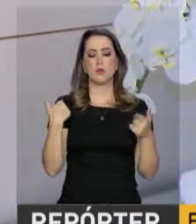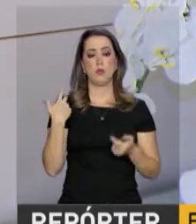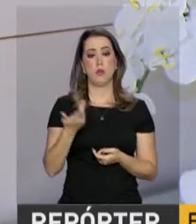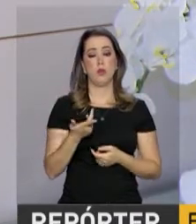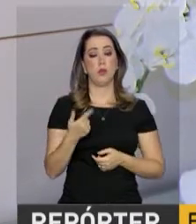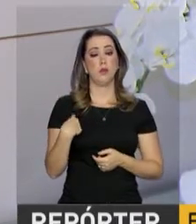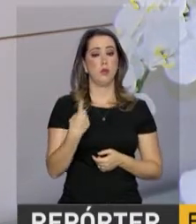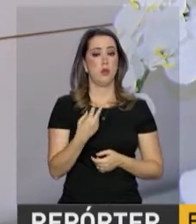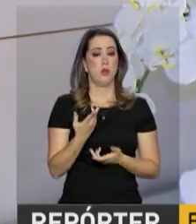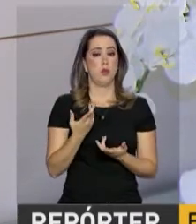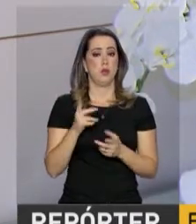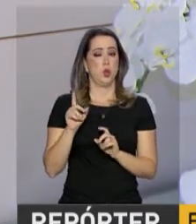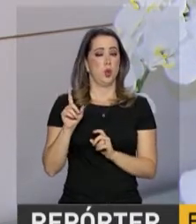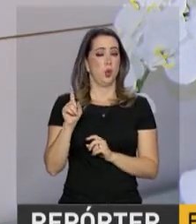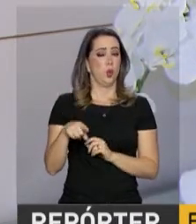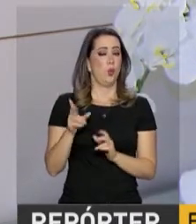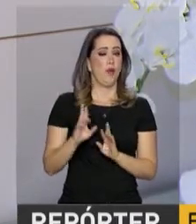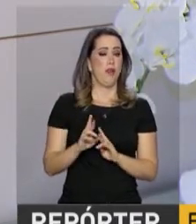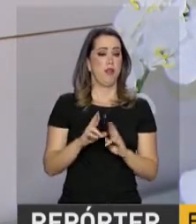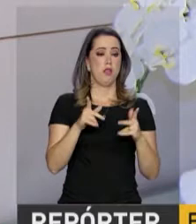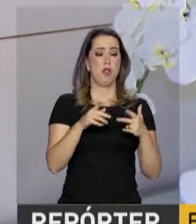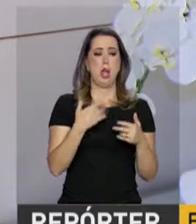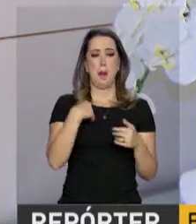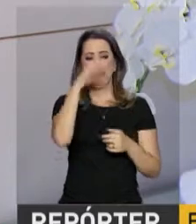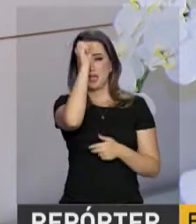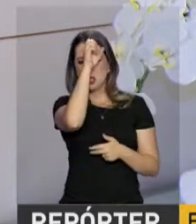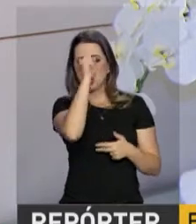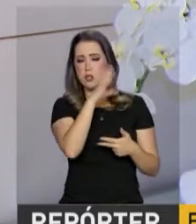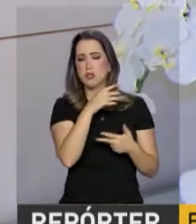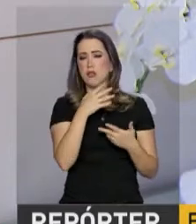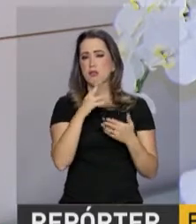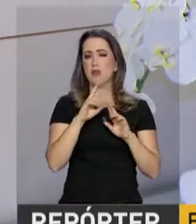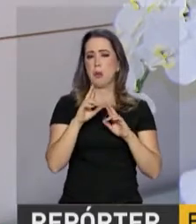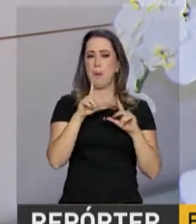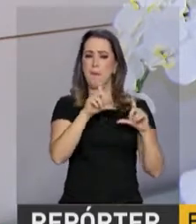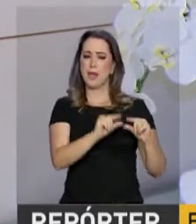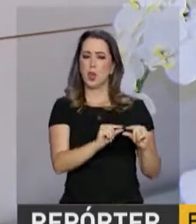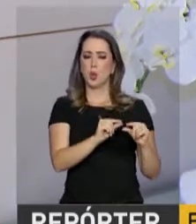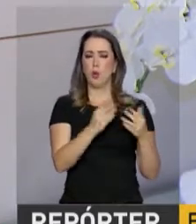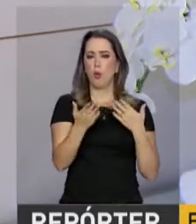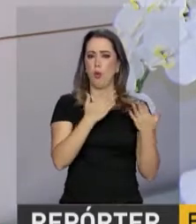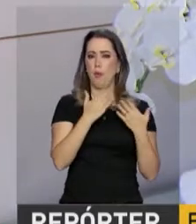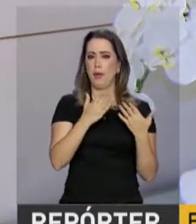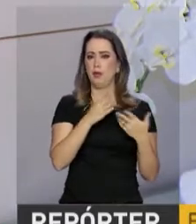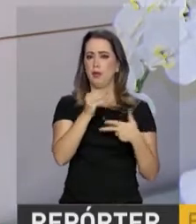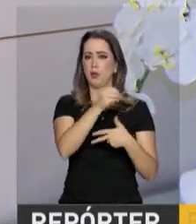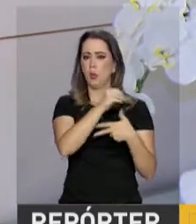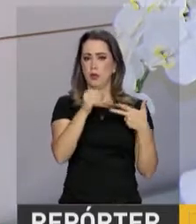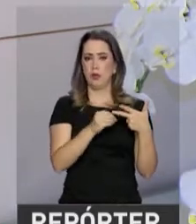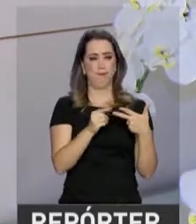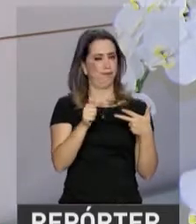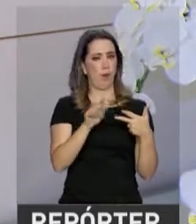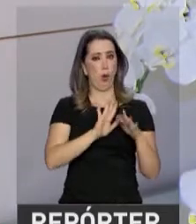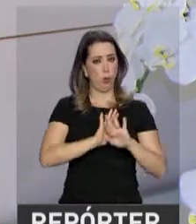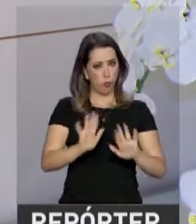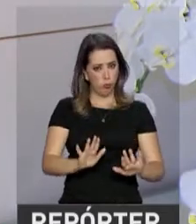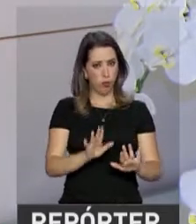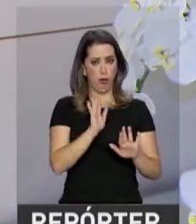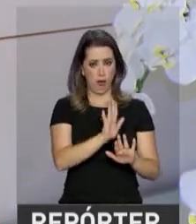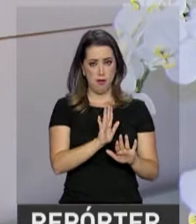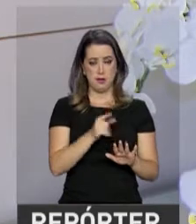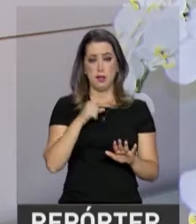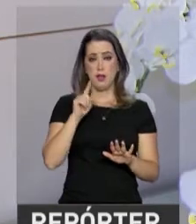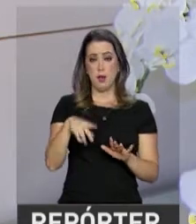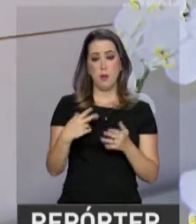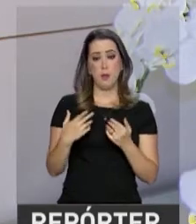então então que ele tem um nível de aprendizado menor do que o público do enem não é isso mas a